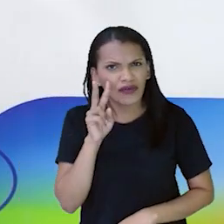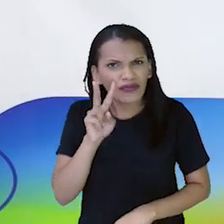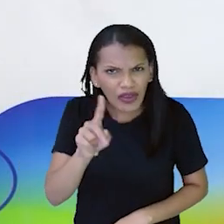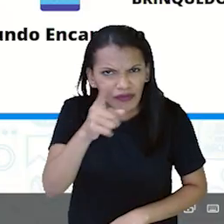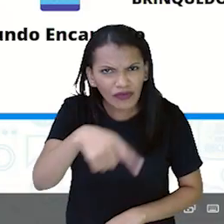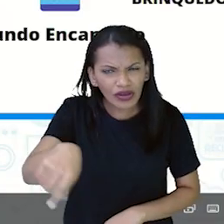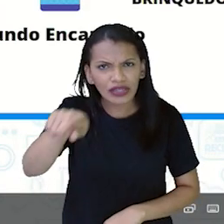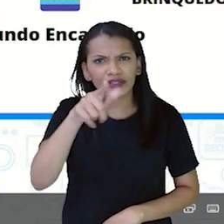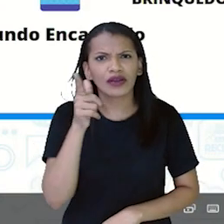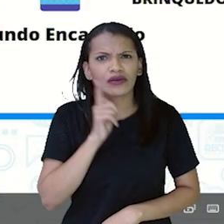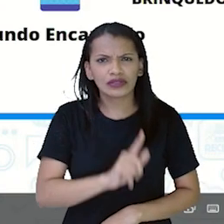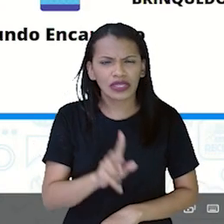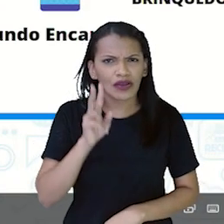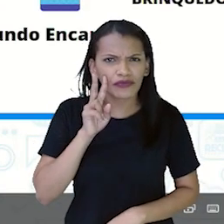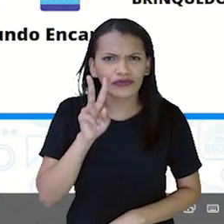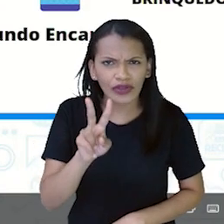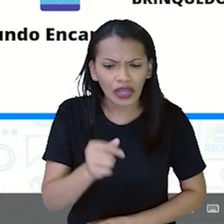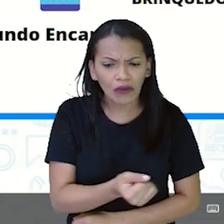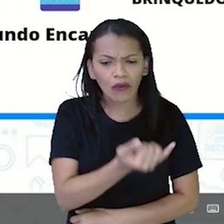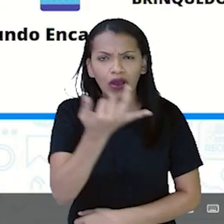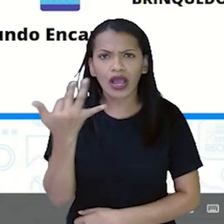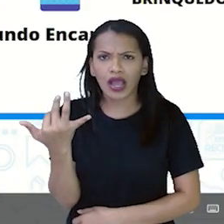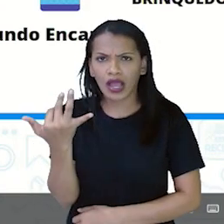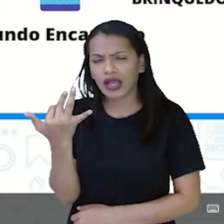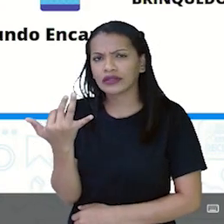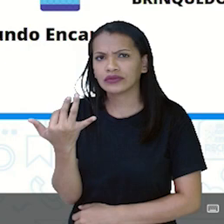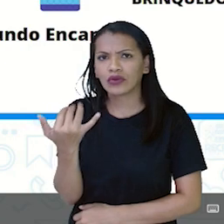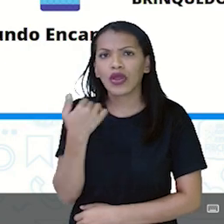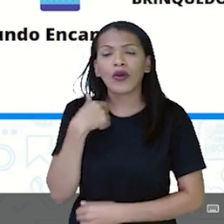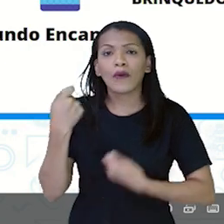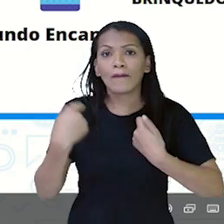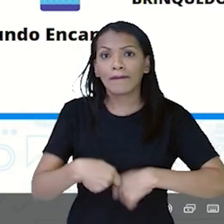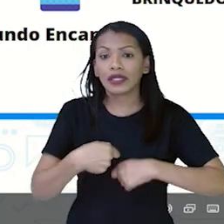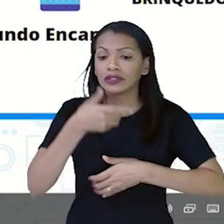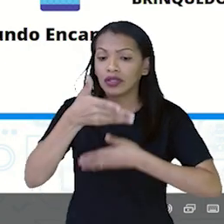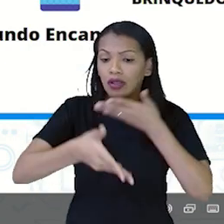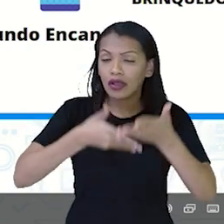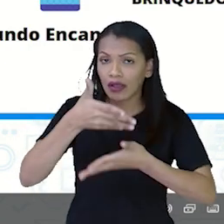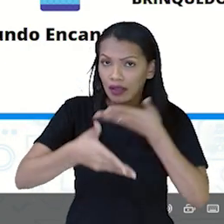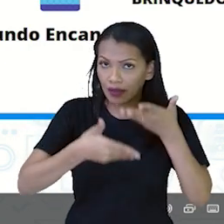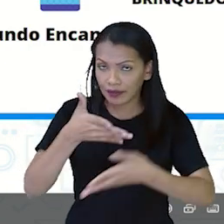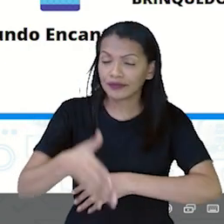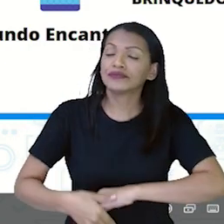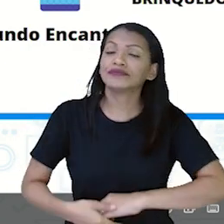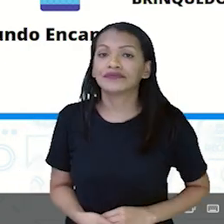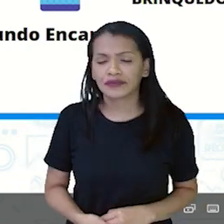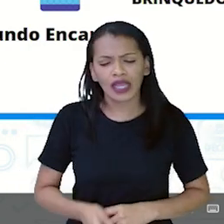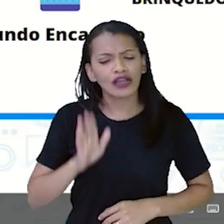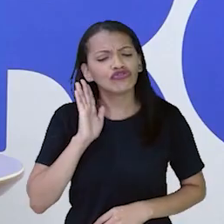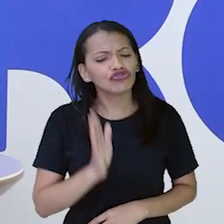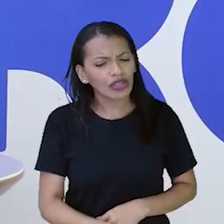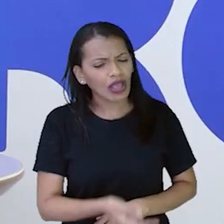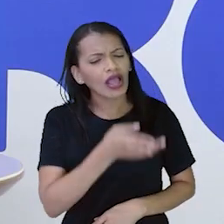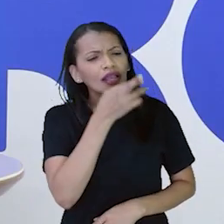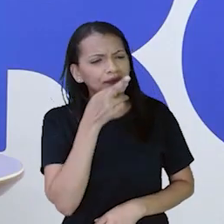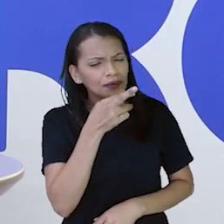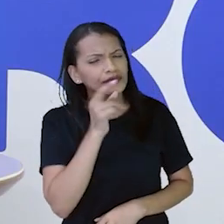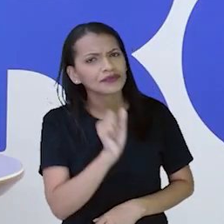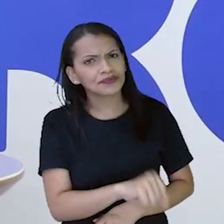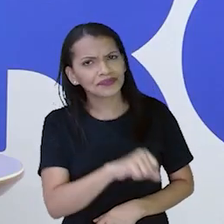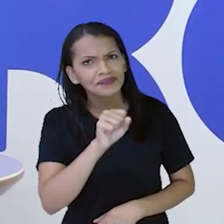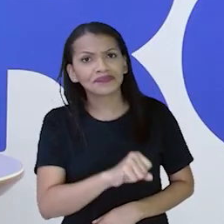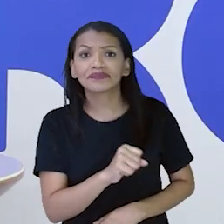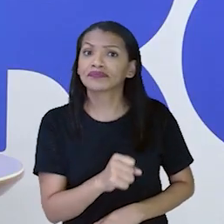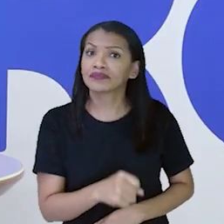professora Abigail, quantos skates? Ou eu preciso falar? Veja aí se eles responderam já no chat. Já sim. O Arthur já